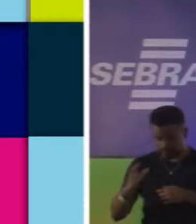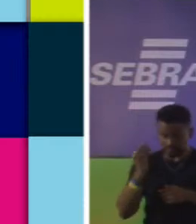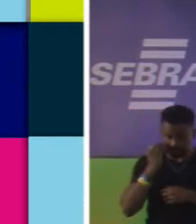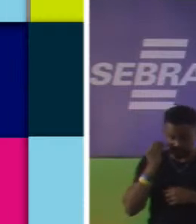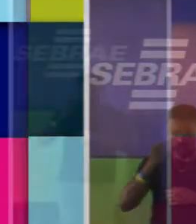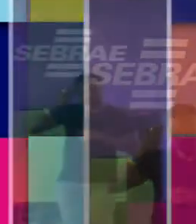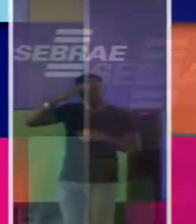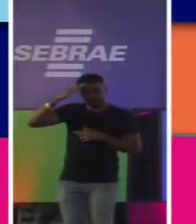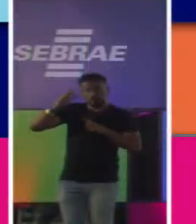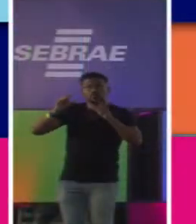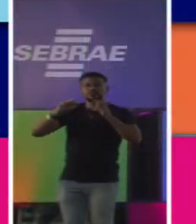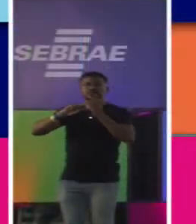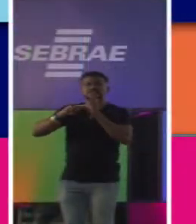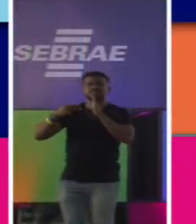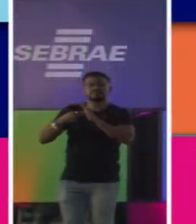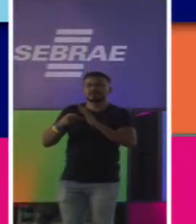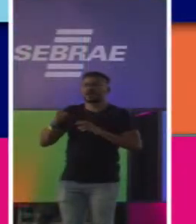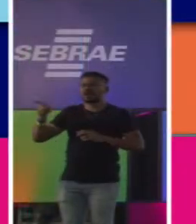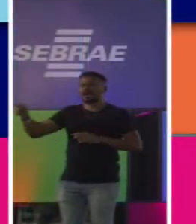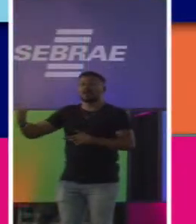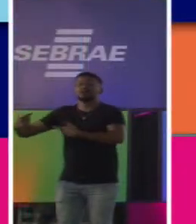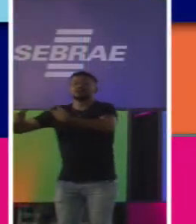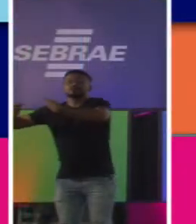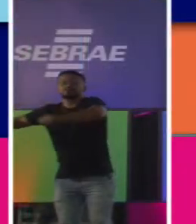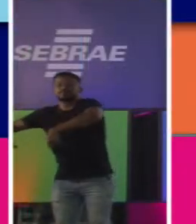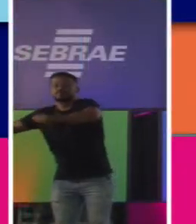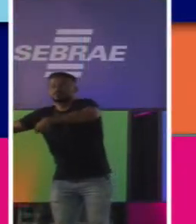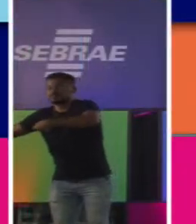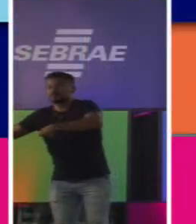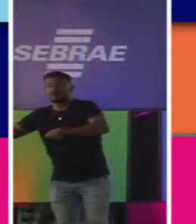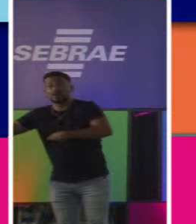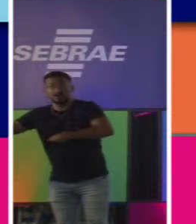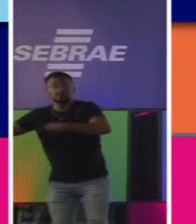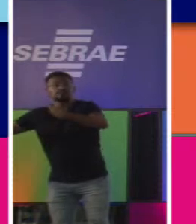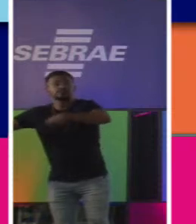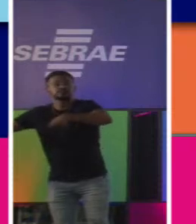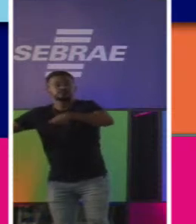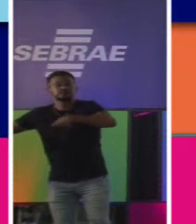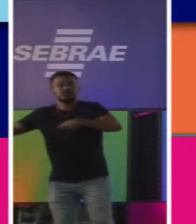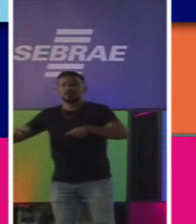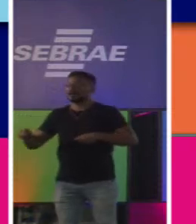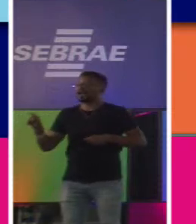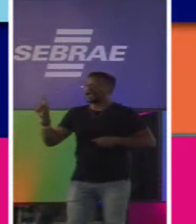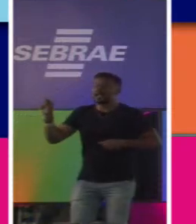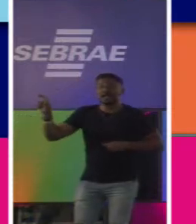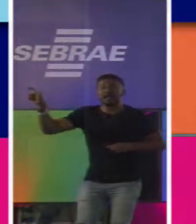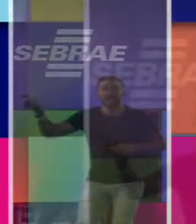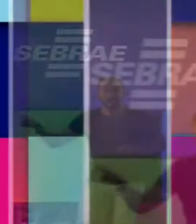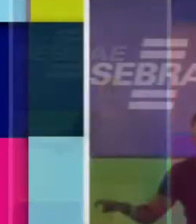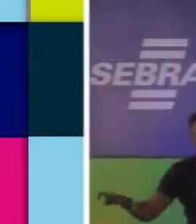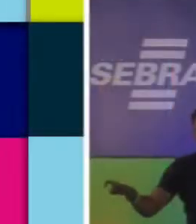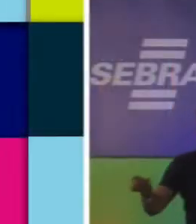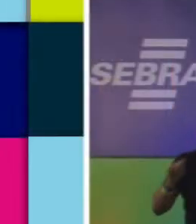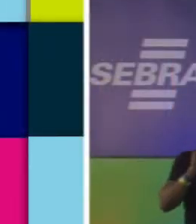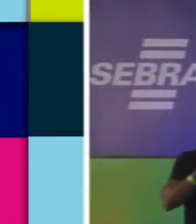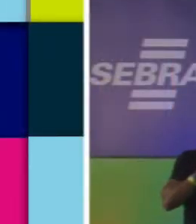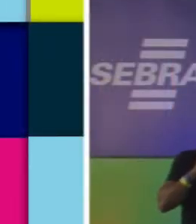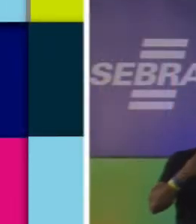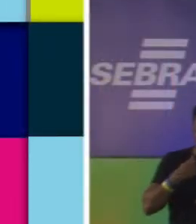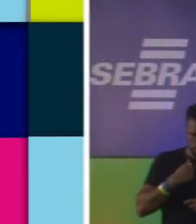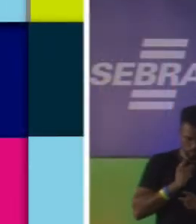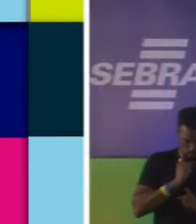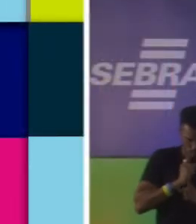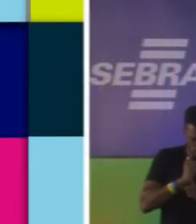significa essa dor. Essa dor de quem? Ela geralmente significa como eu quantifico esse problema,